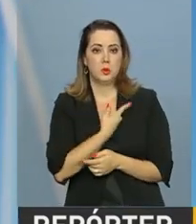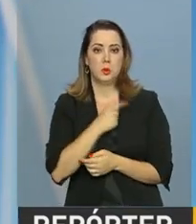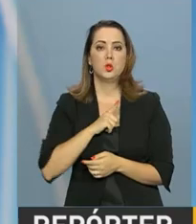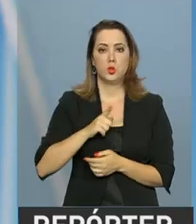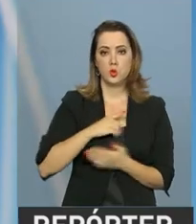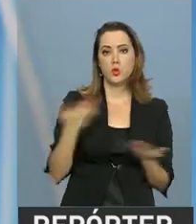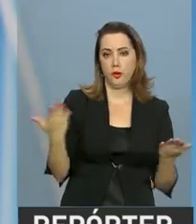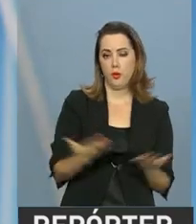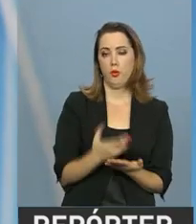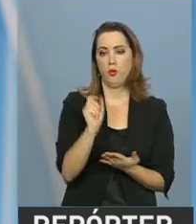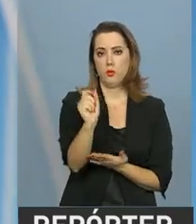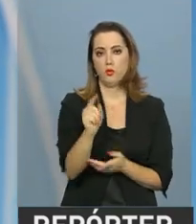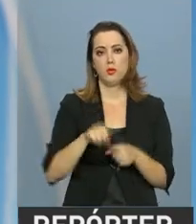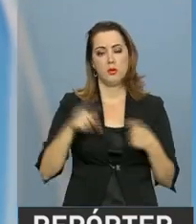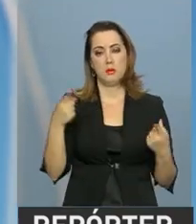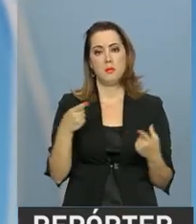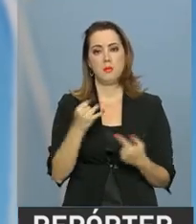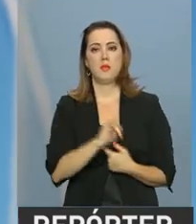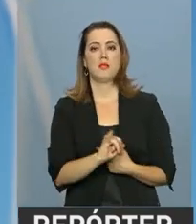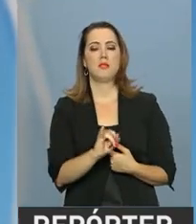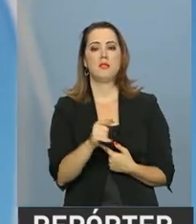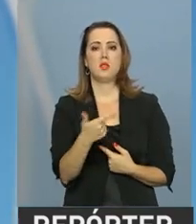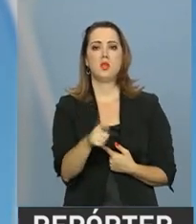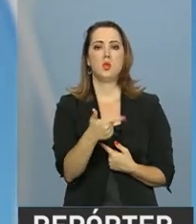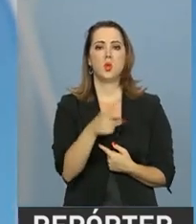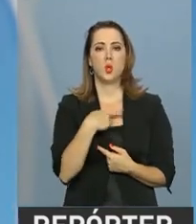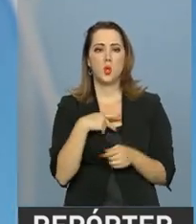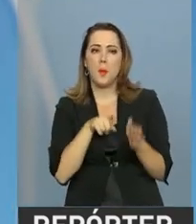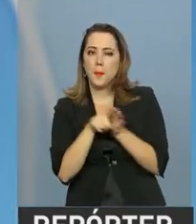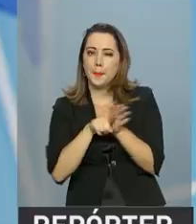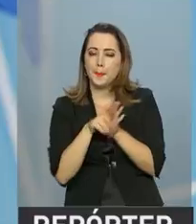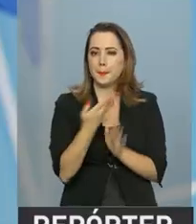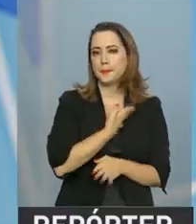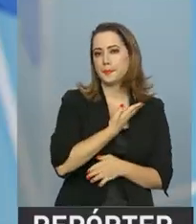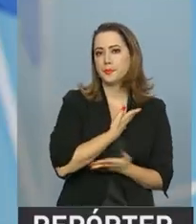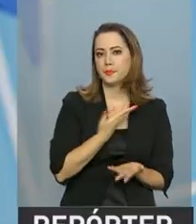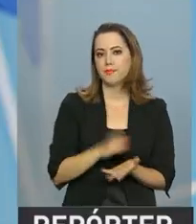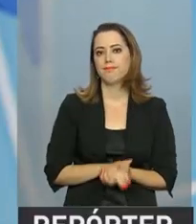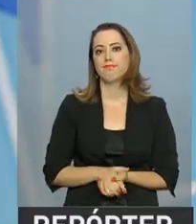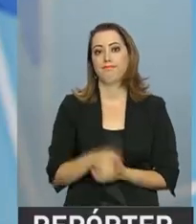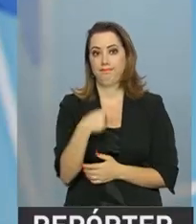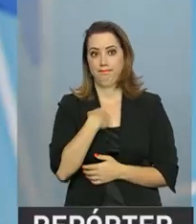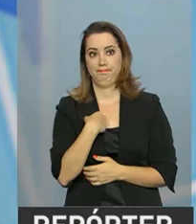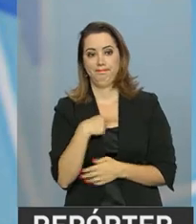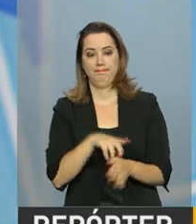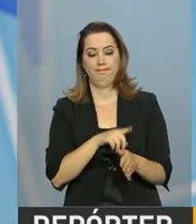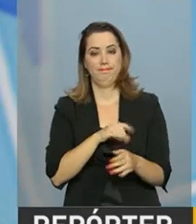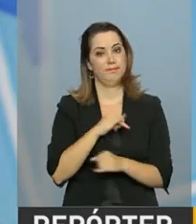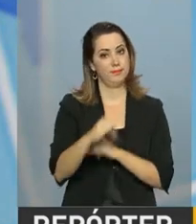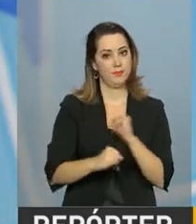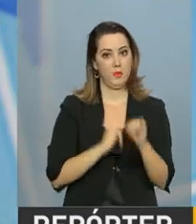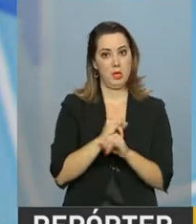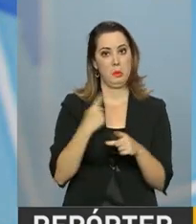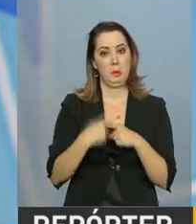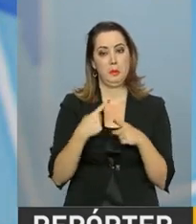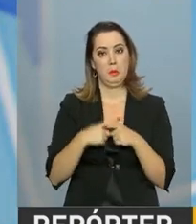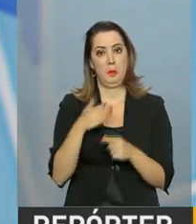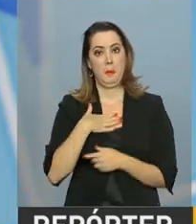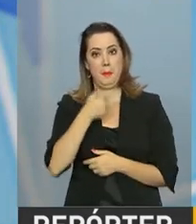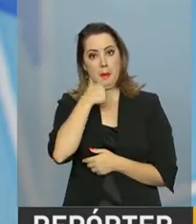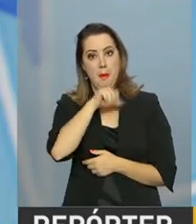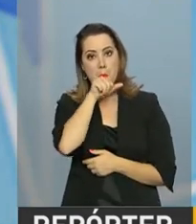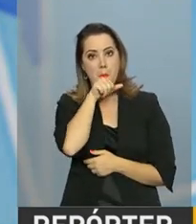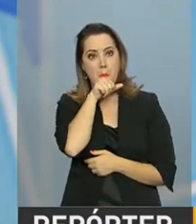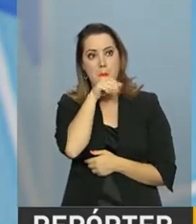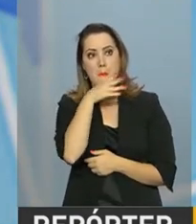dia mas caso não às vezes com os amigos assim internet porque minha mãe é mais antiga